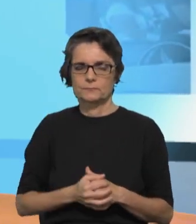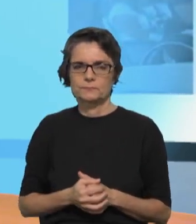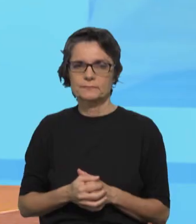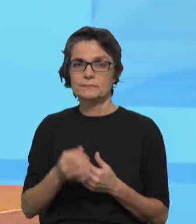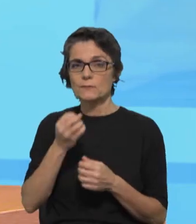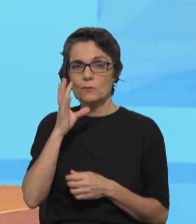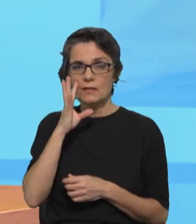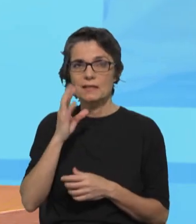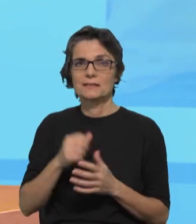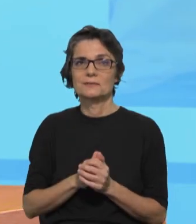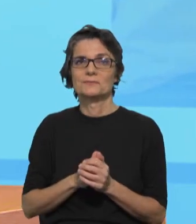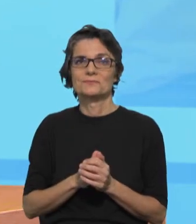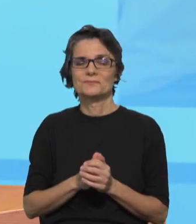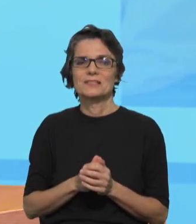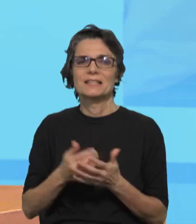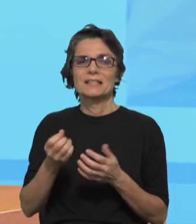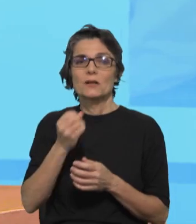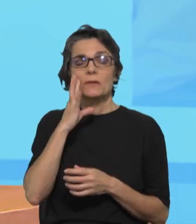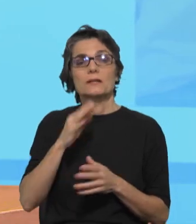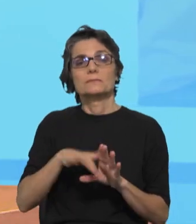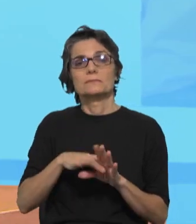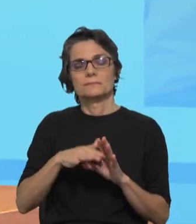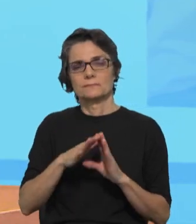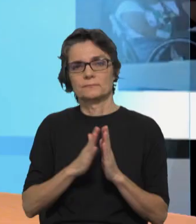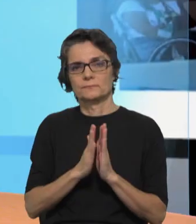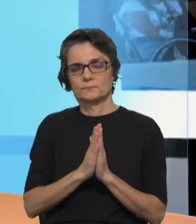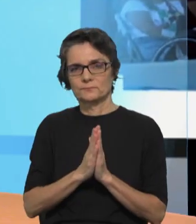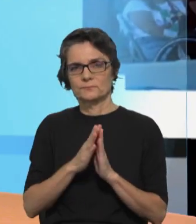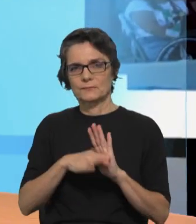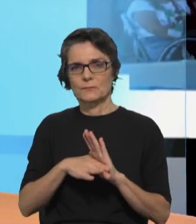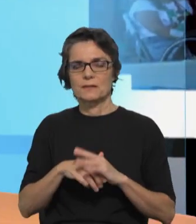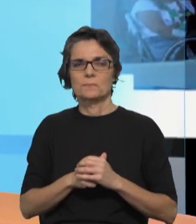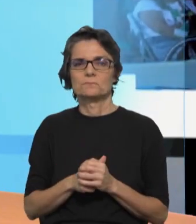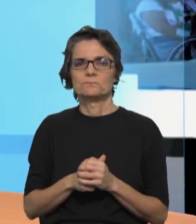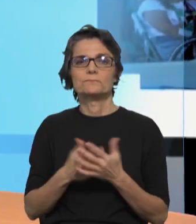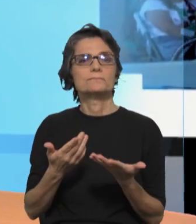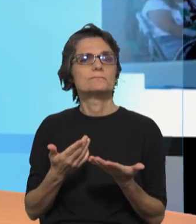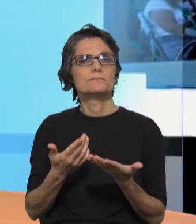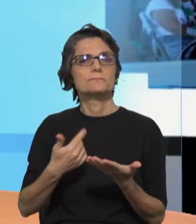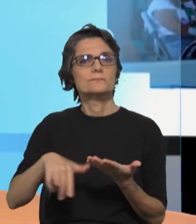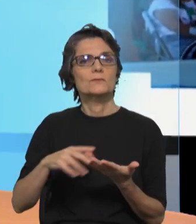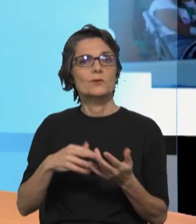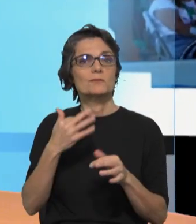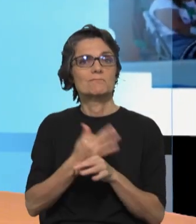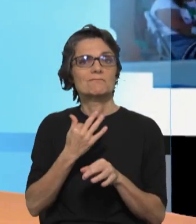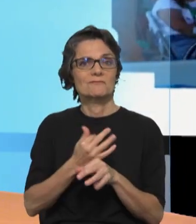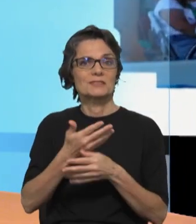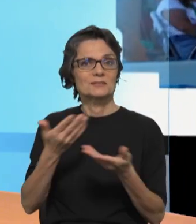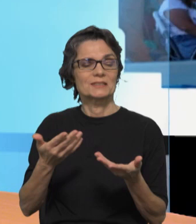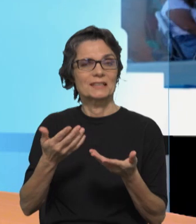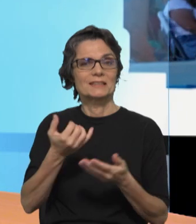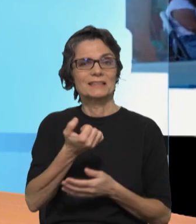cônego António Janela. Obrigado por estar aqui entre nós. Na verdade, estamos em comemorações dos 50 anos de